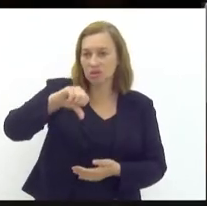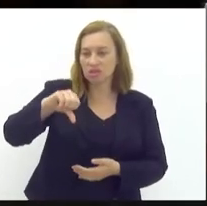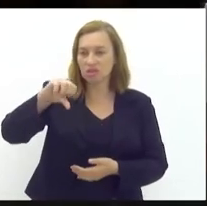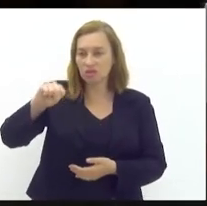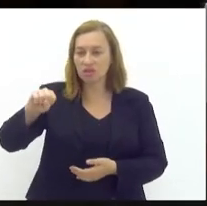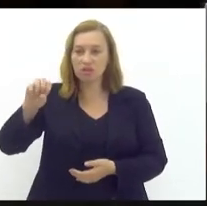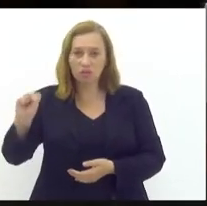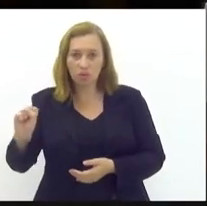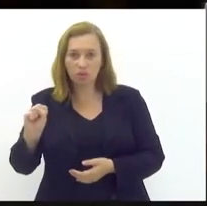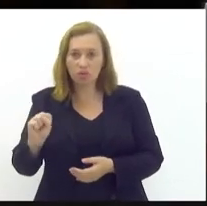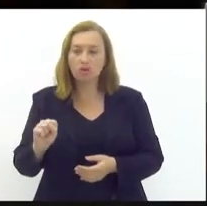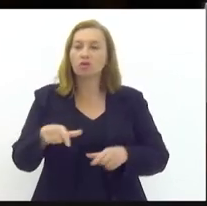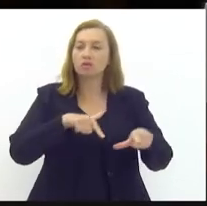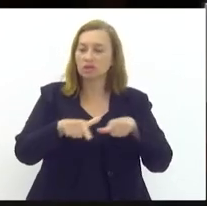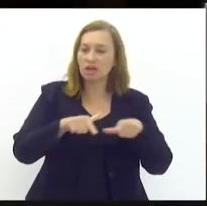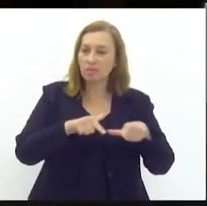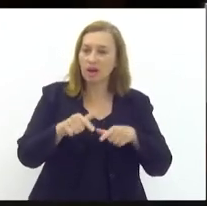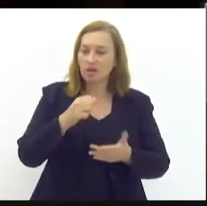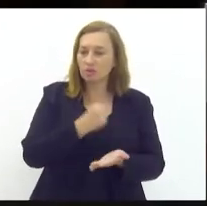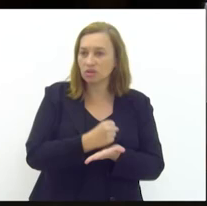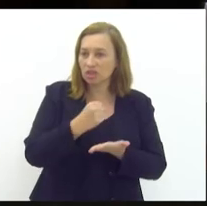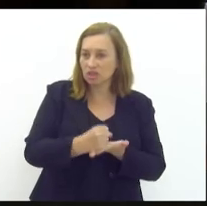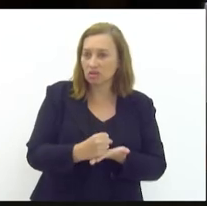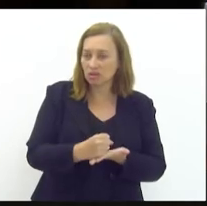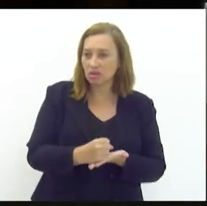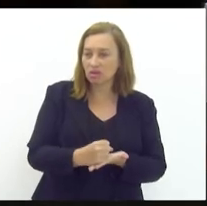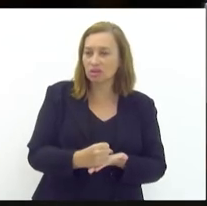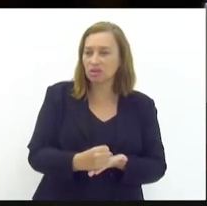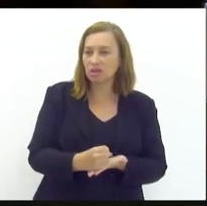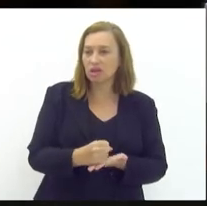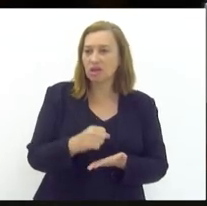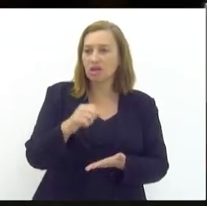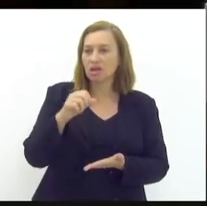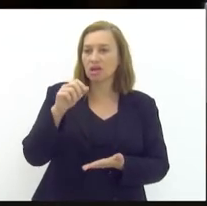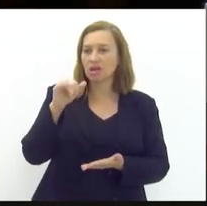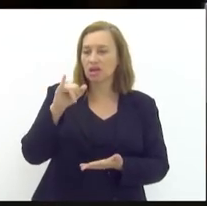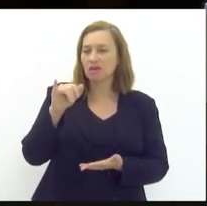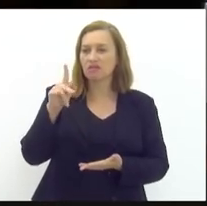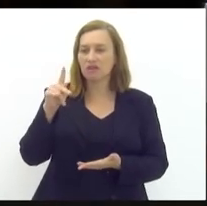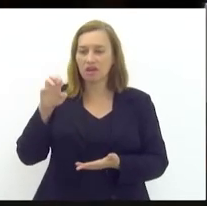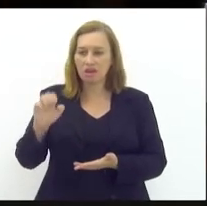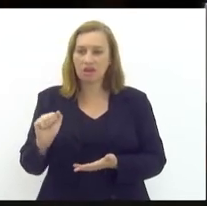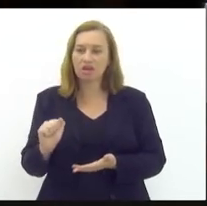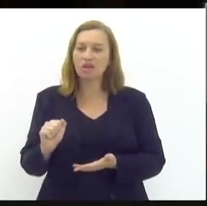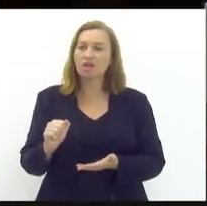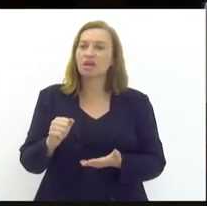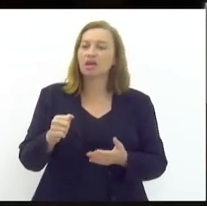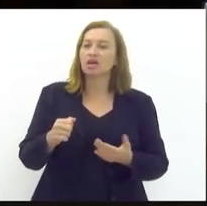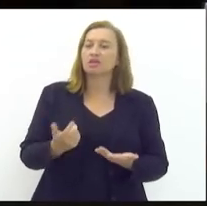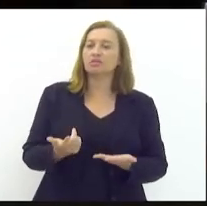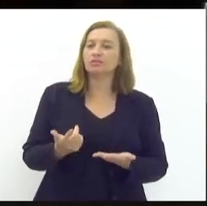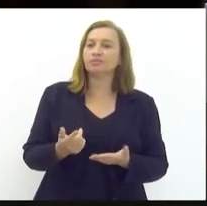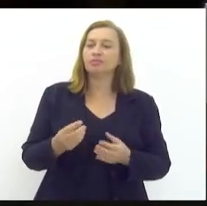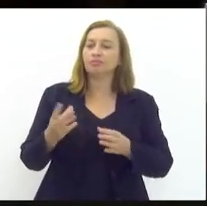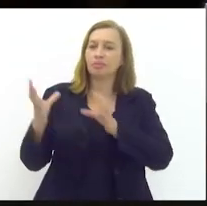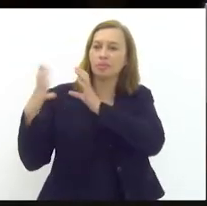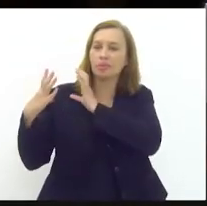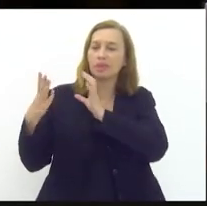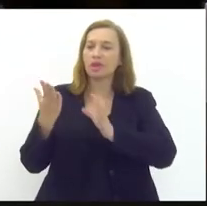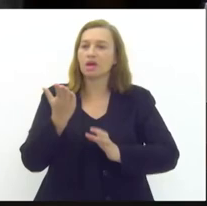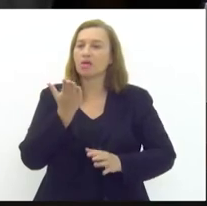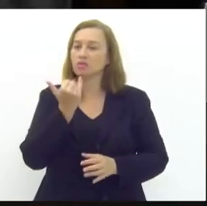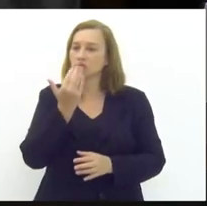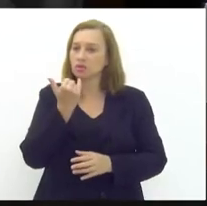com trabalho contratado pelo confraso eu iperio tinha acabado de chegar o que que aconteceria se inventassem produtos da cesta básica a